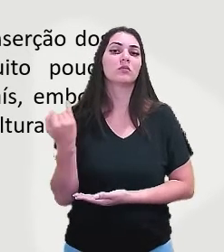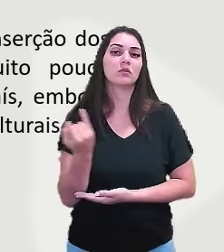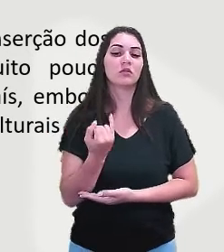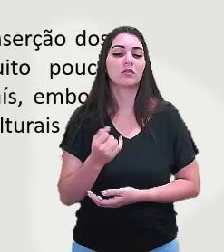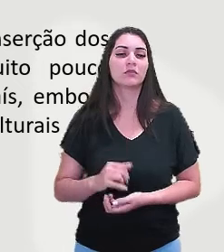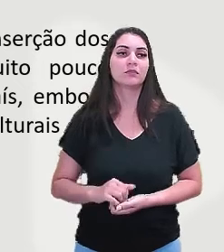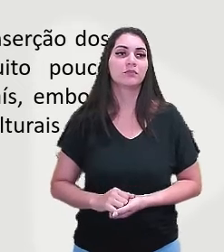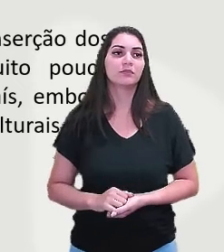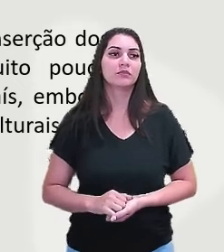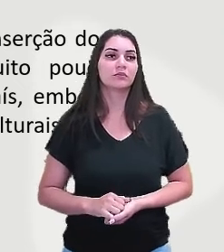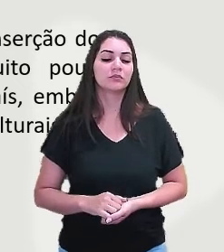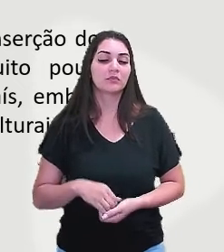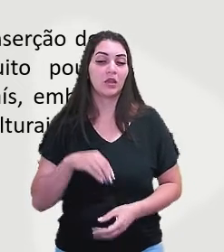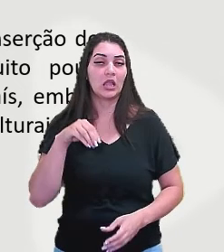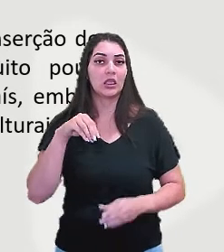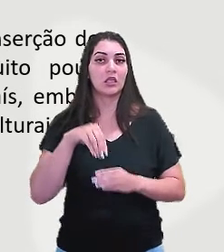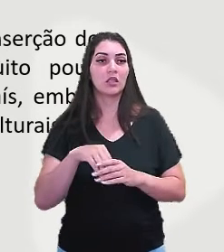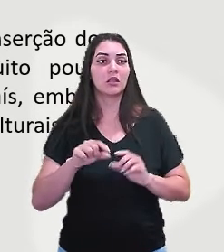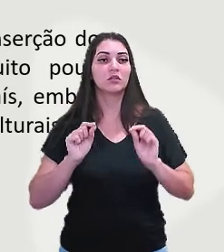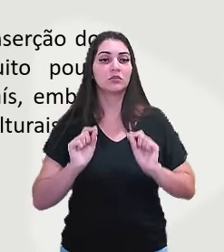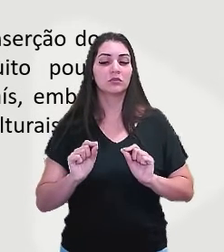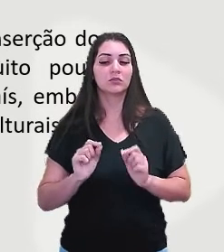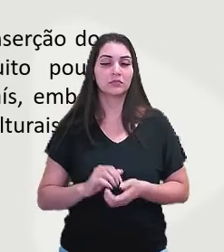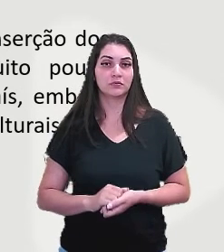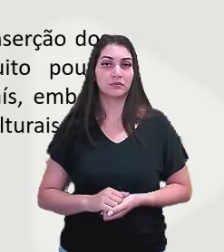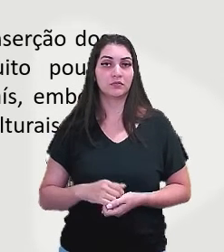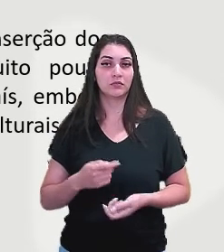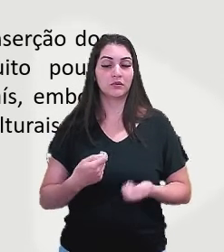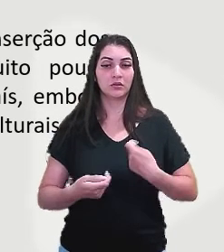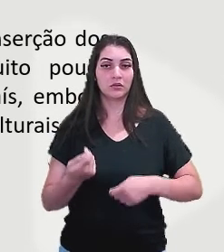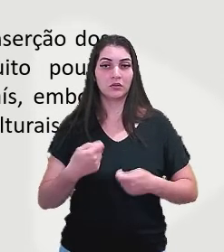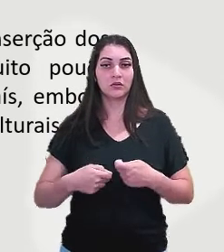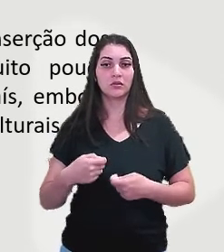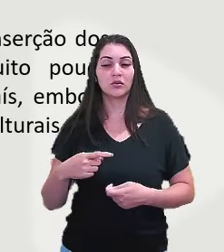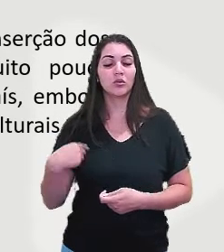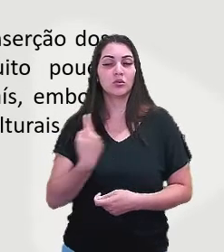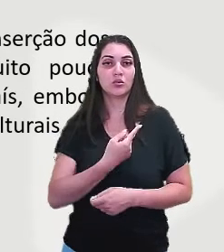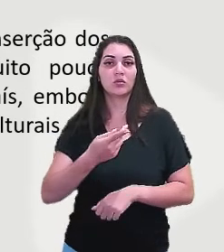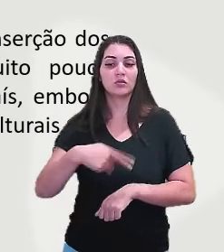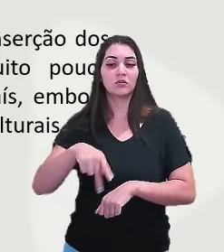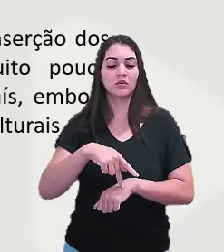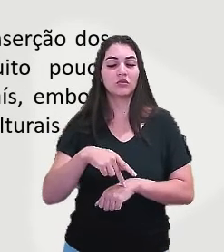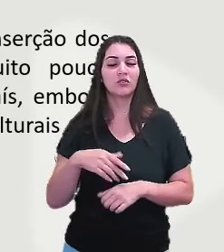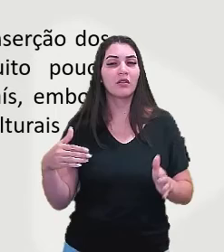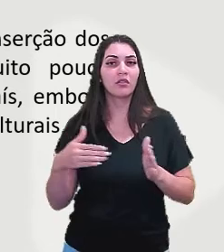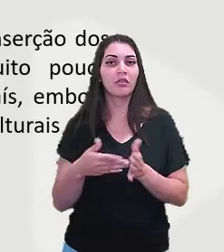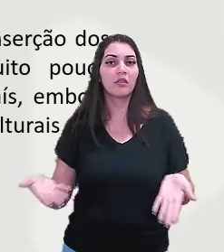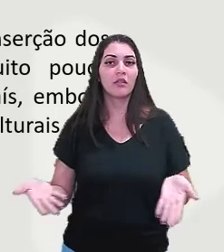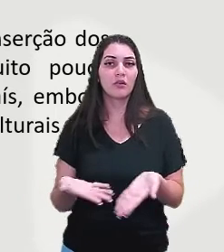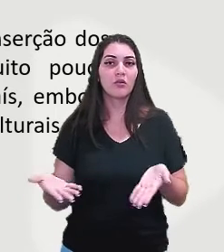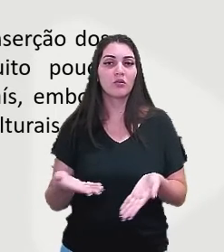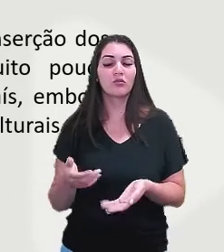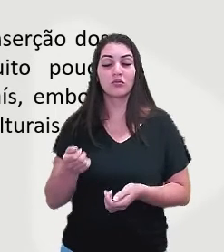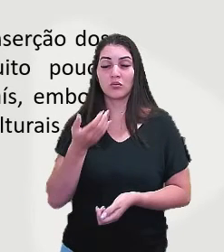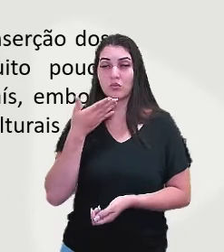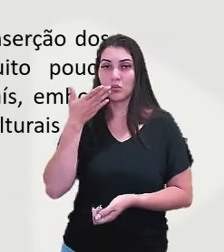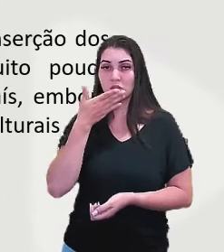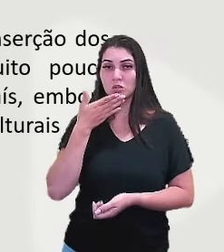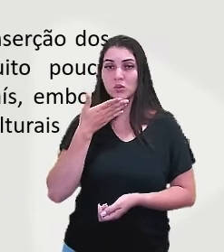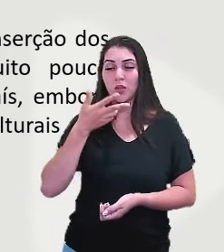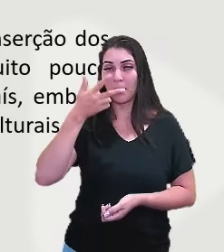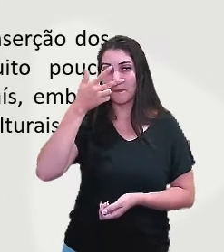abrir aqui, dentro da economia do nosso país. Tanto que até hoje, o açúcar